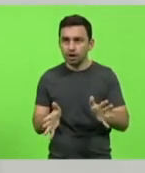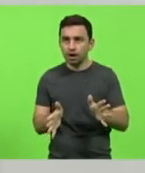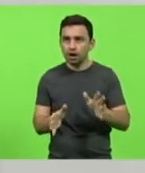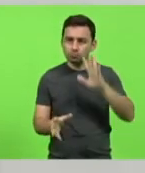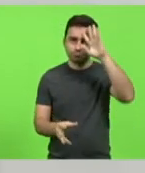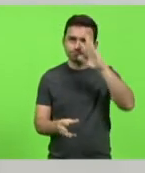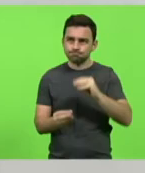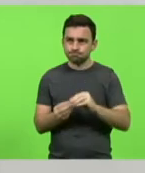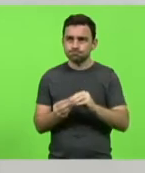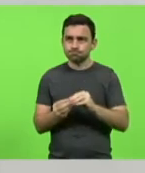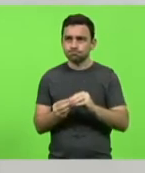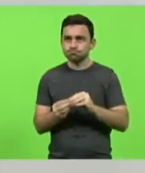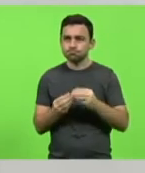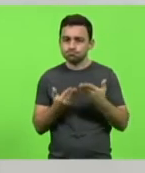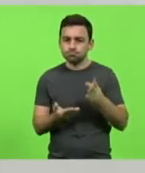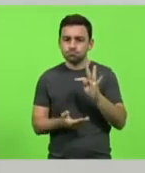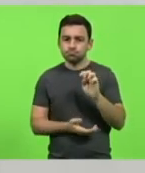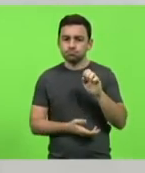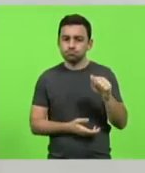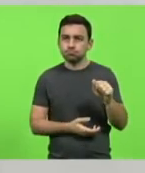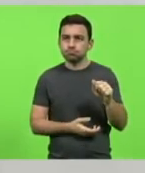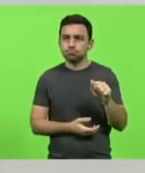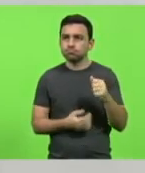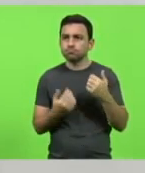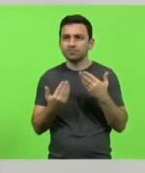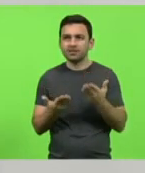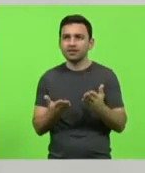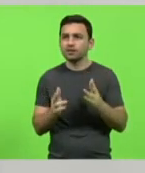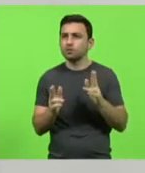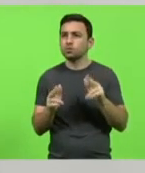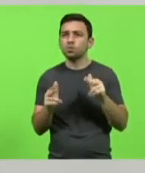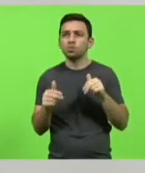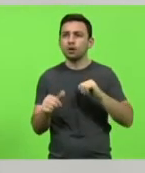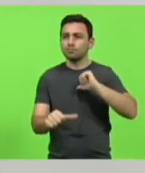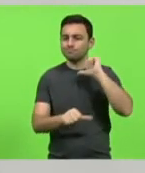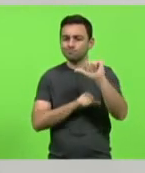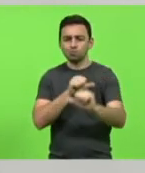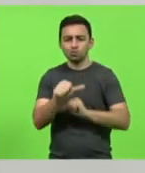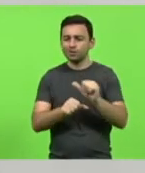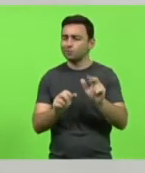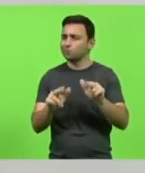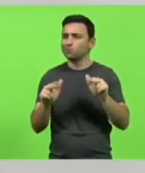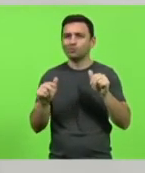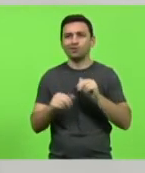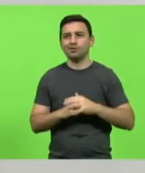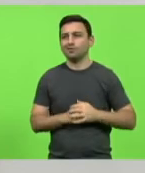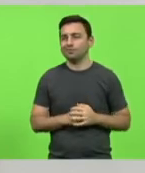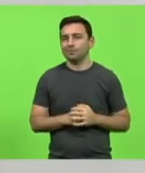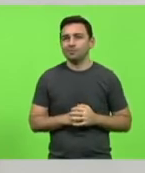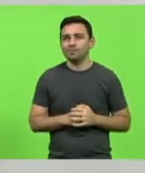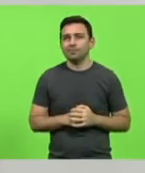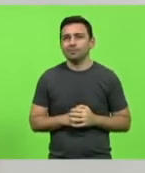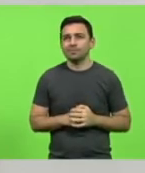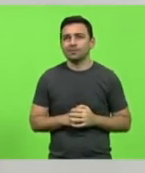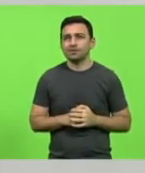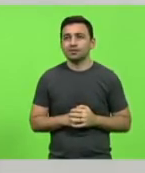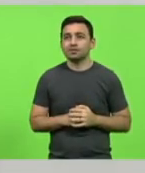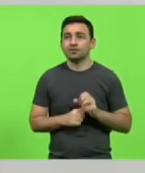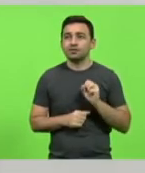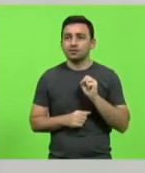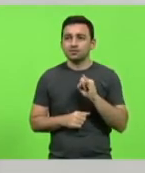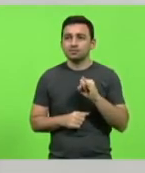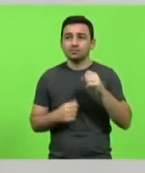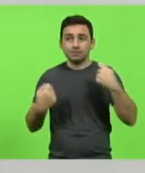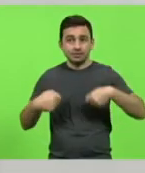conclusivo sobre o transtorno, a pessoa não irá reverter o autismo. Se é preciso